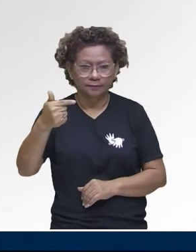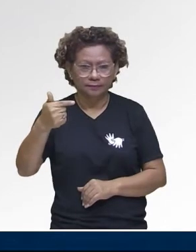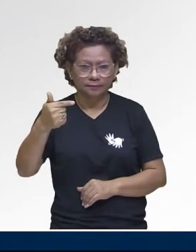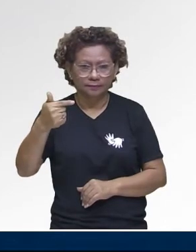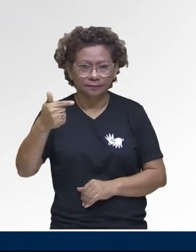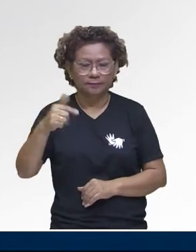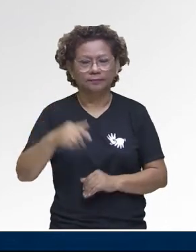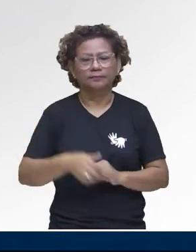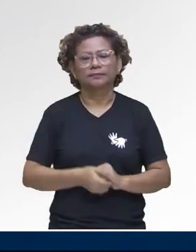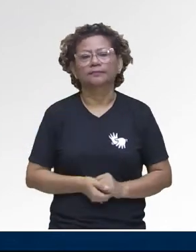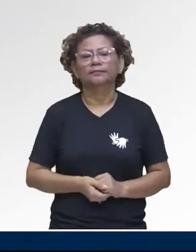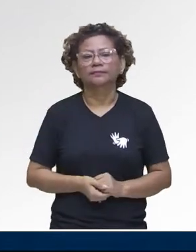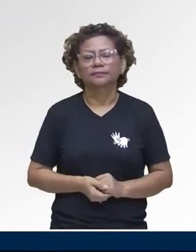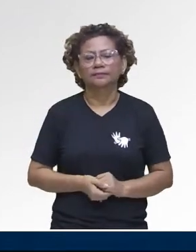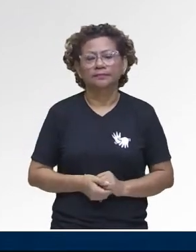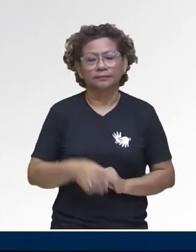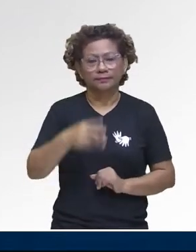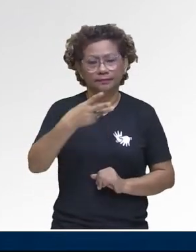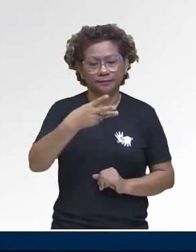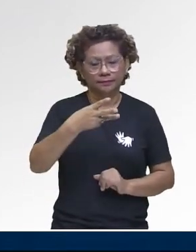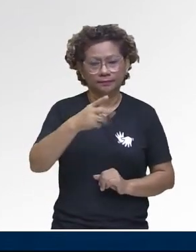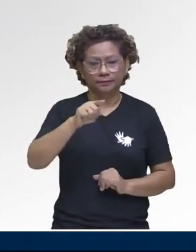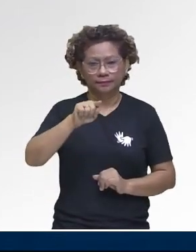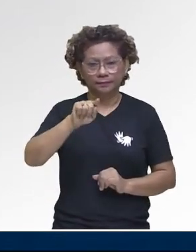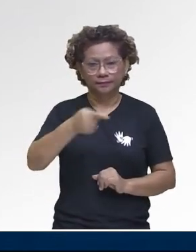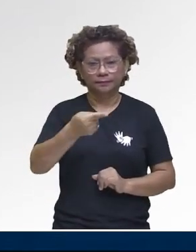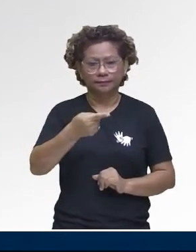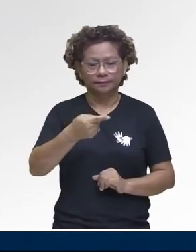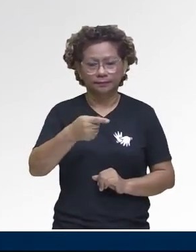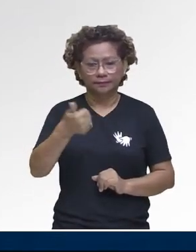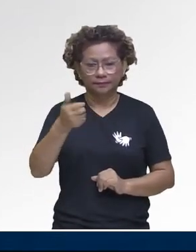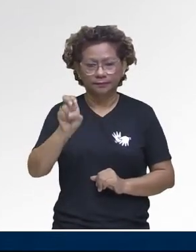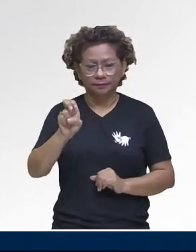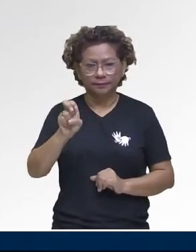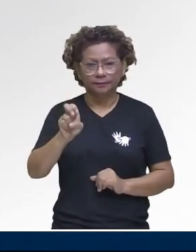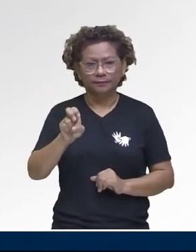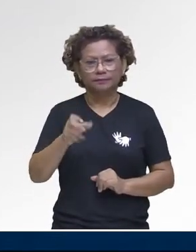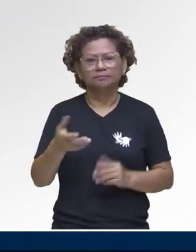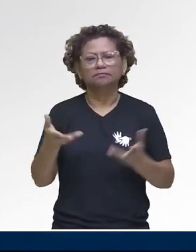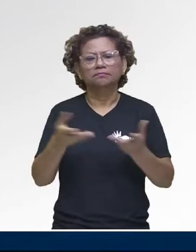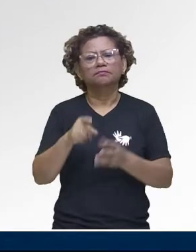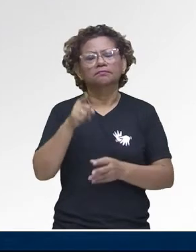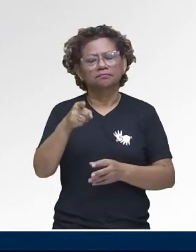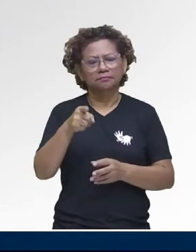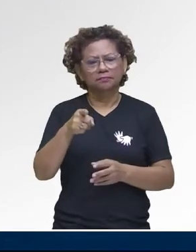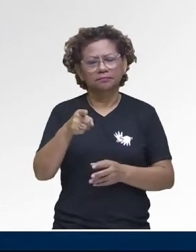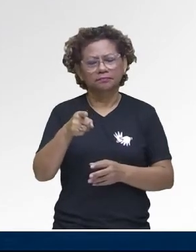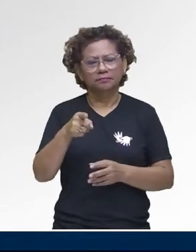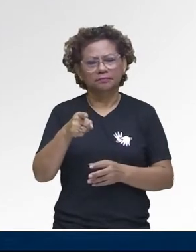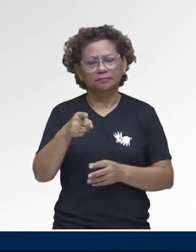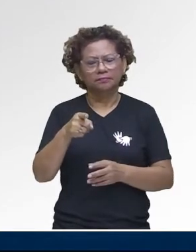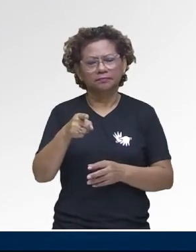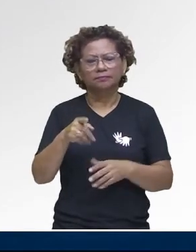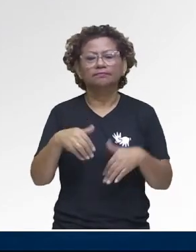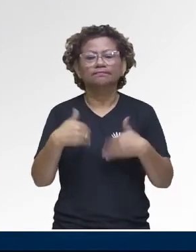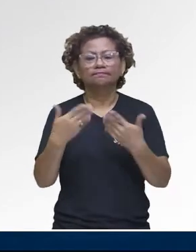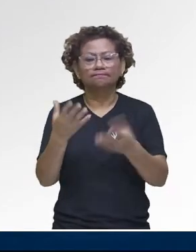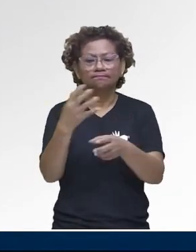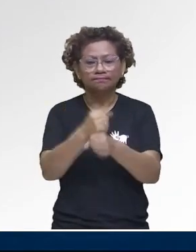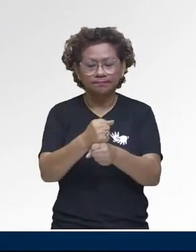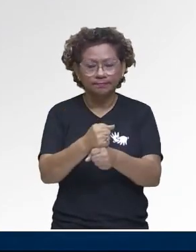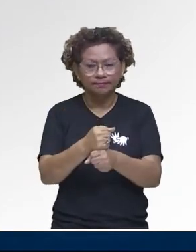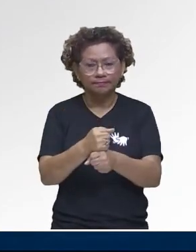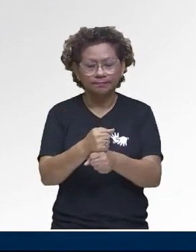15 centésimos, e para que a gente faça o somatório. Então, importante,